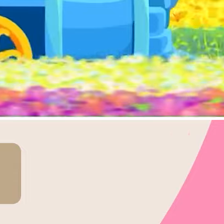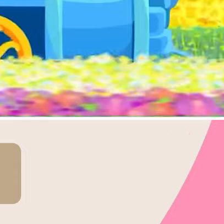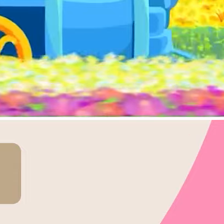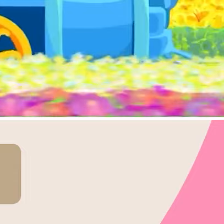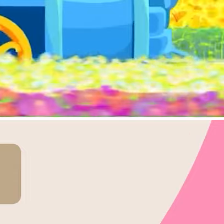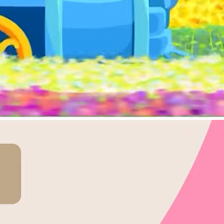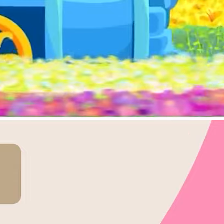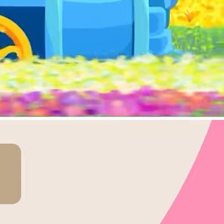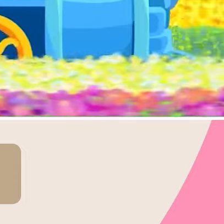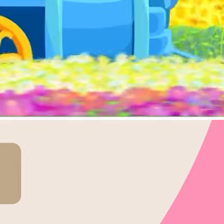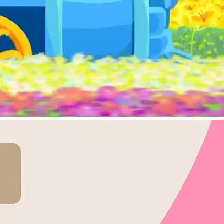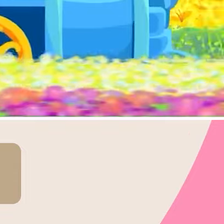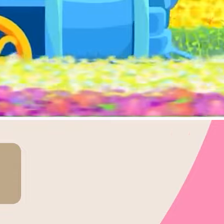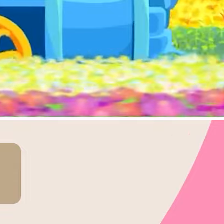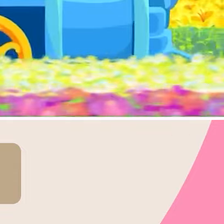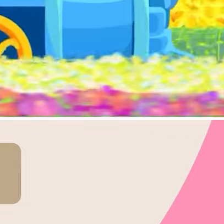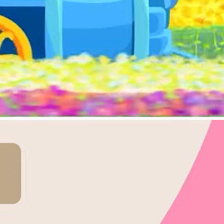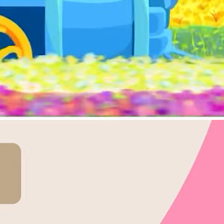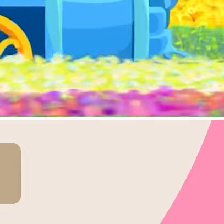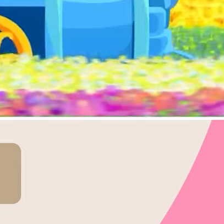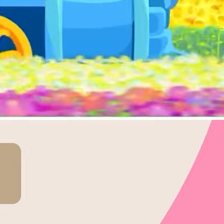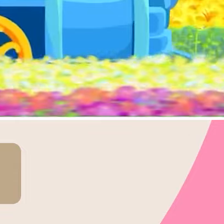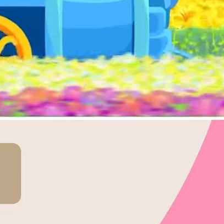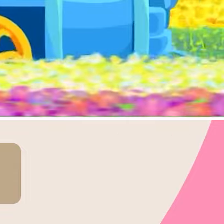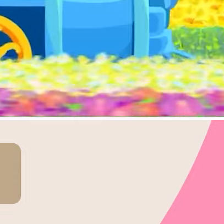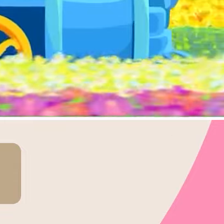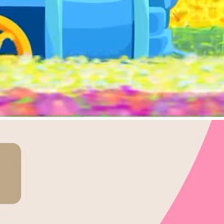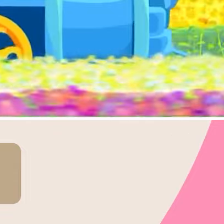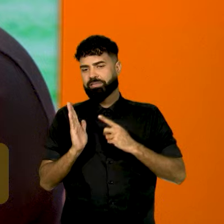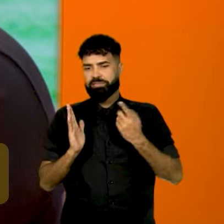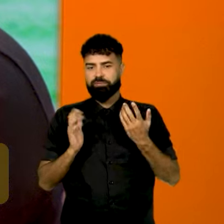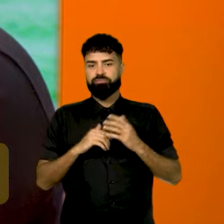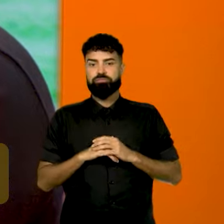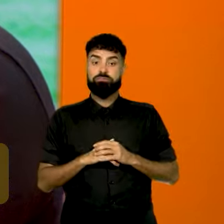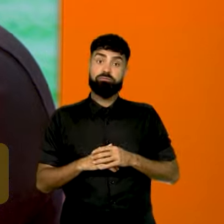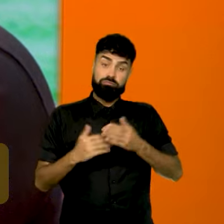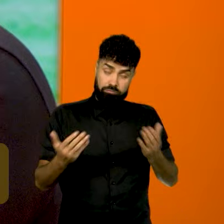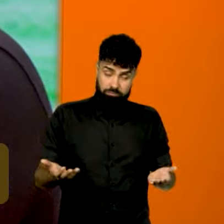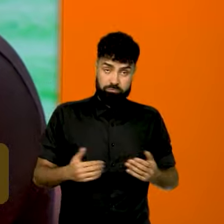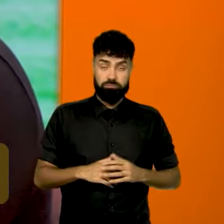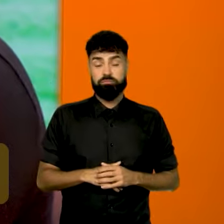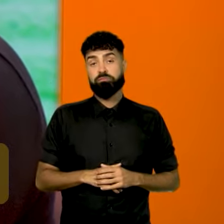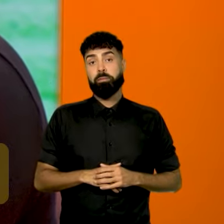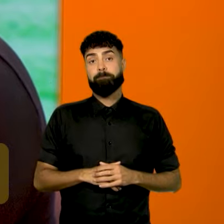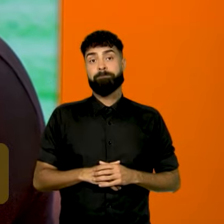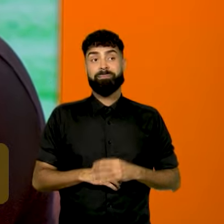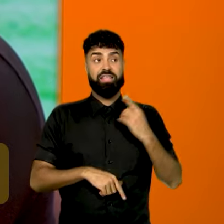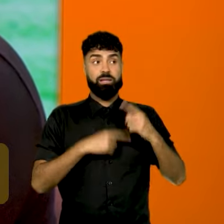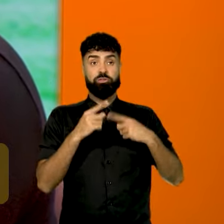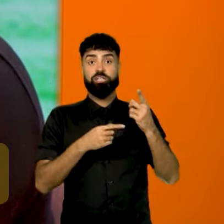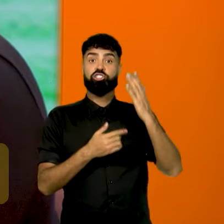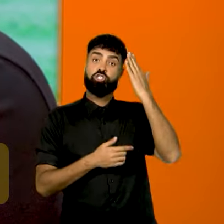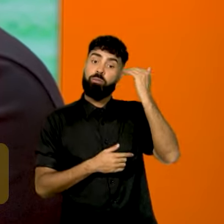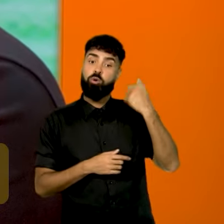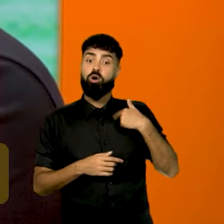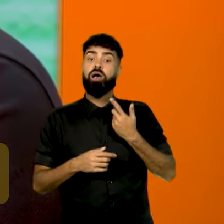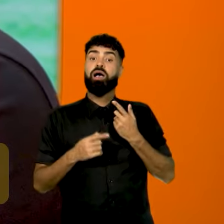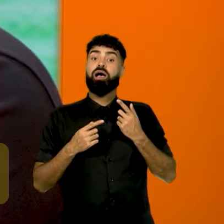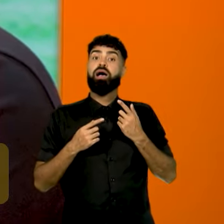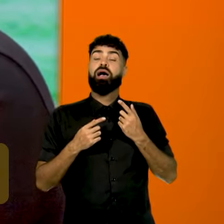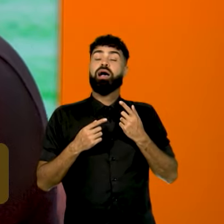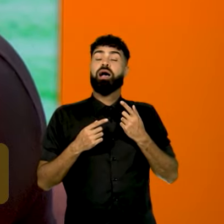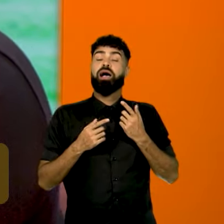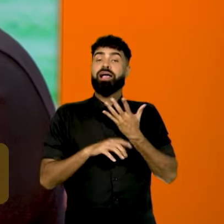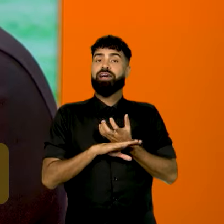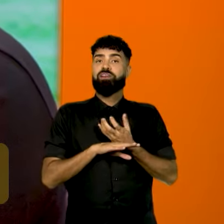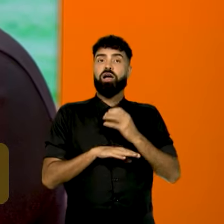uma estação do ano, então é bem poética. Ai, assim. Ai, que lindo! É, aí... Depois disso, ele chamou a gente para gravar o Bola de Meia, Bola de Gude.